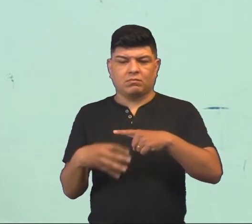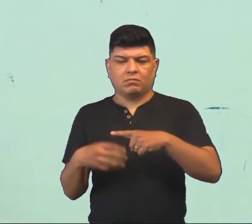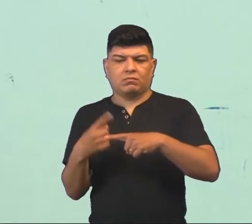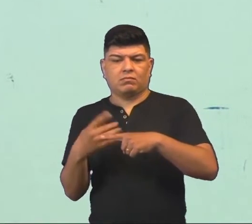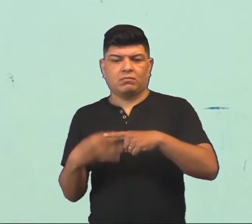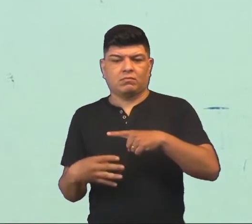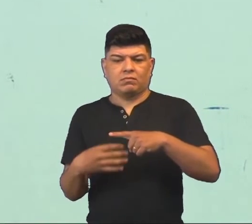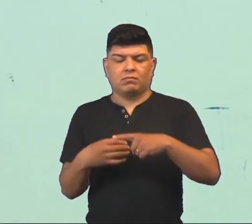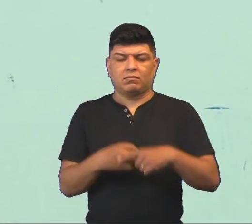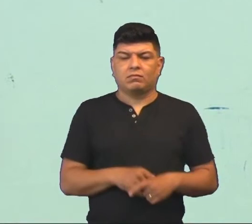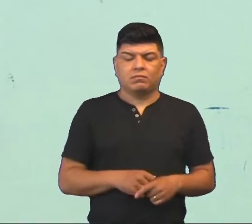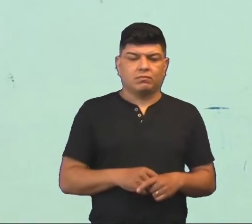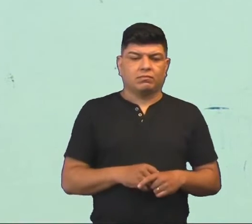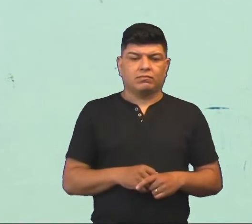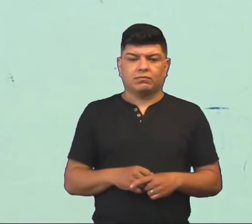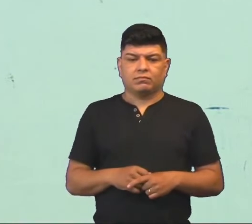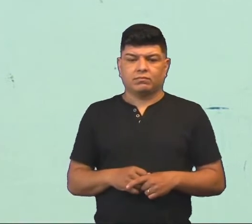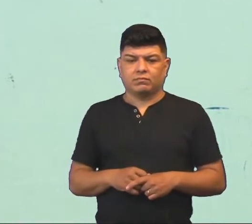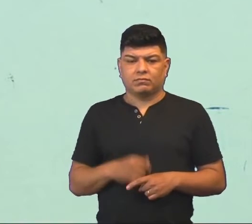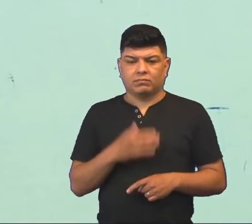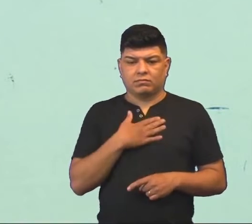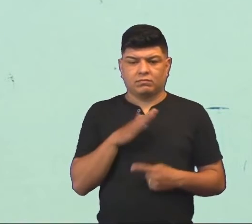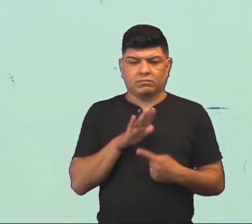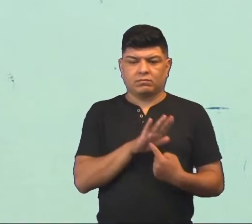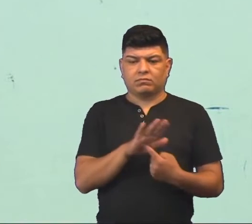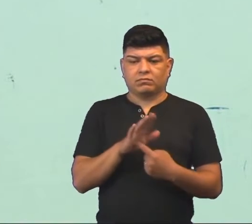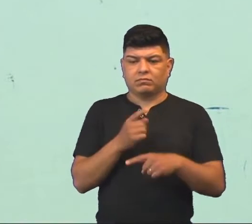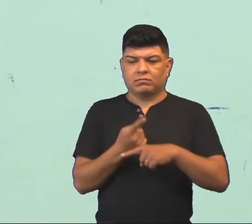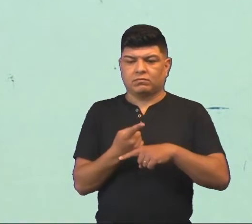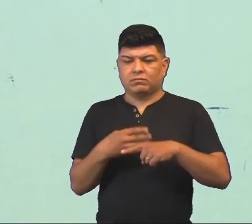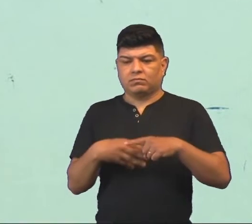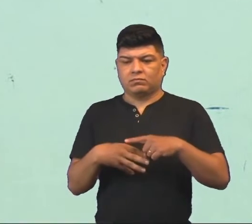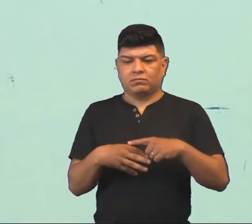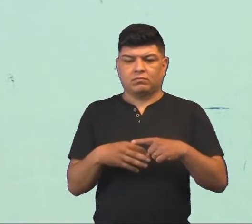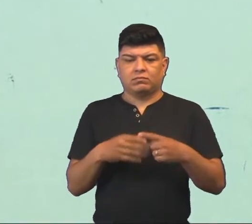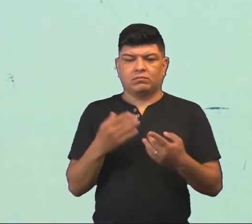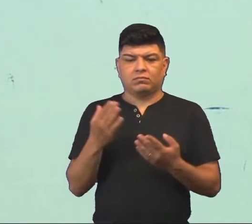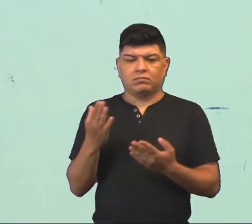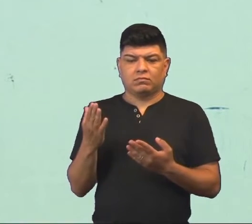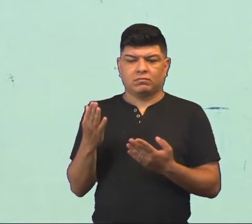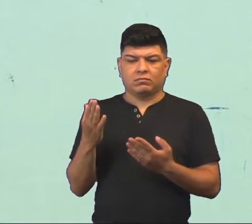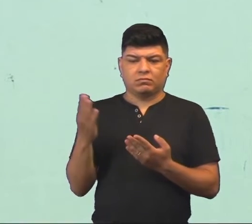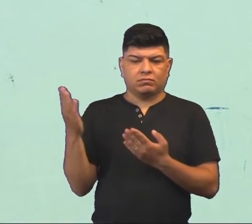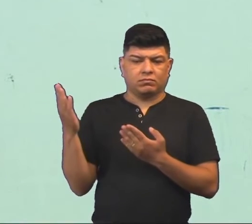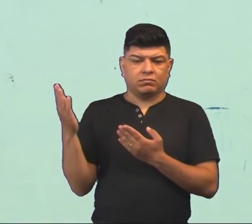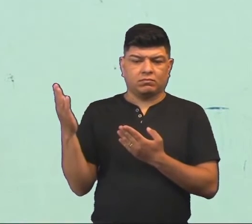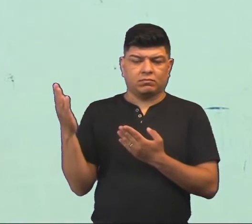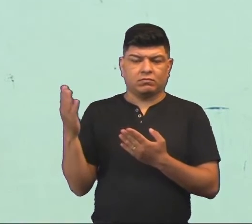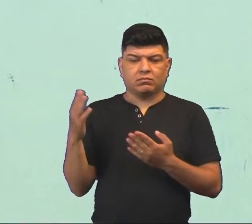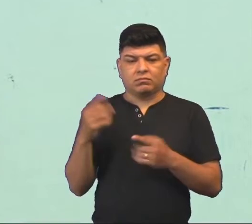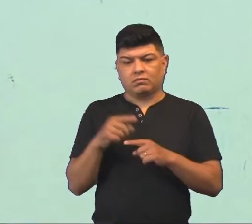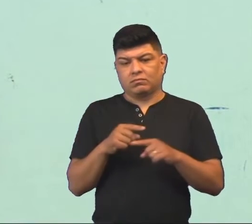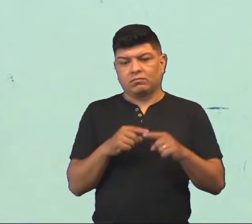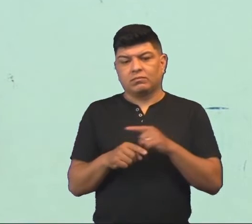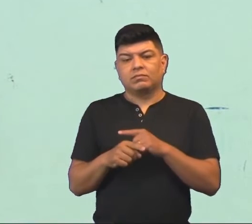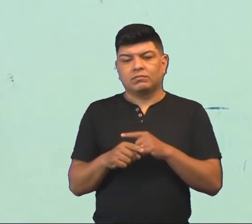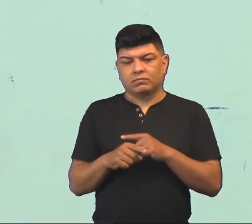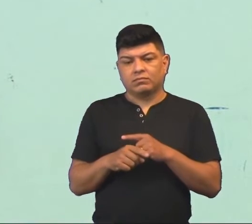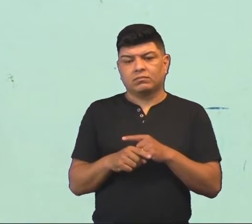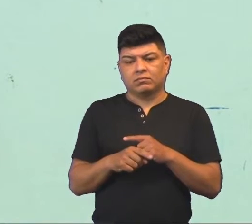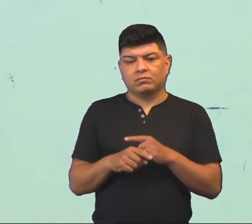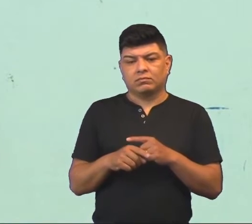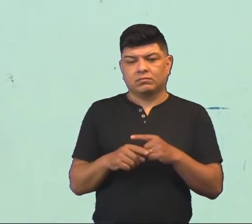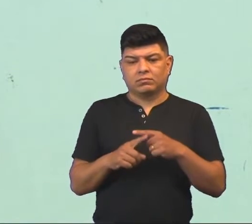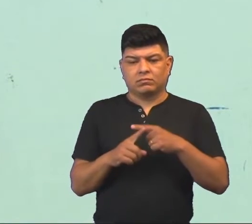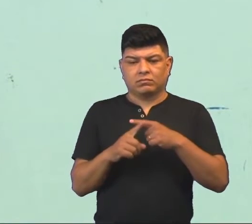1/4, tá? E a minha representação de 1/4 fica exatamente nessa posição aqui, na divisão desse